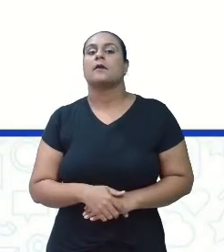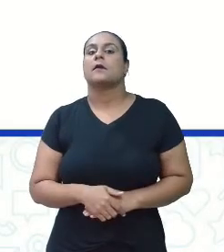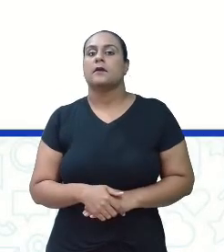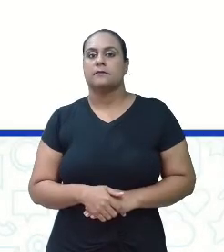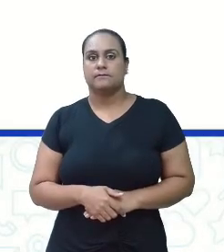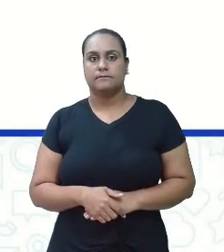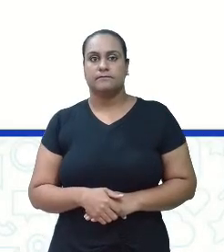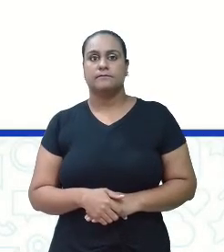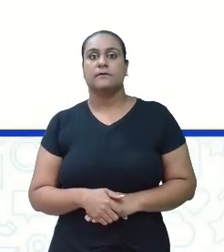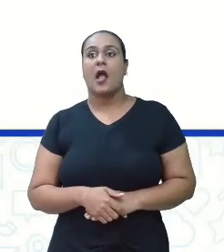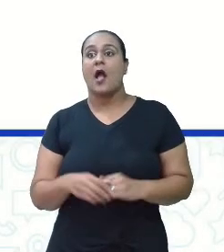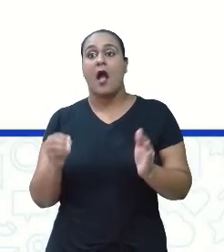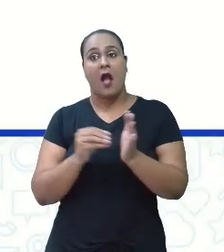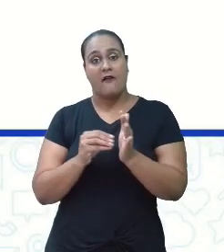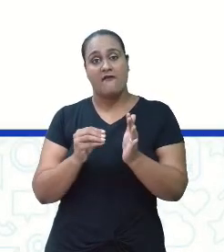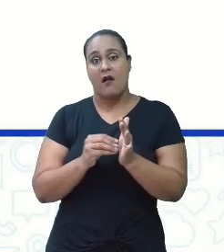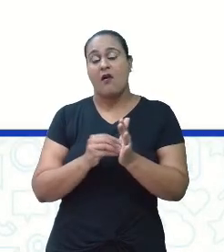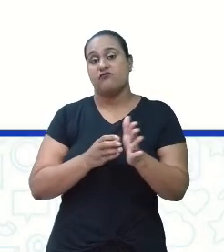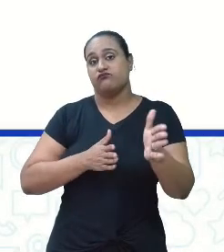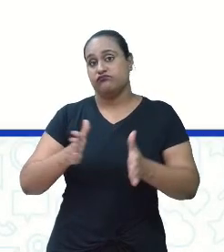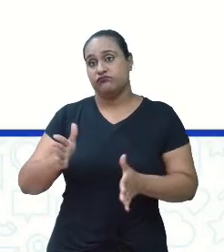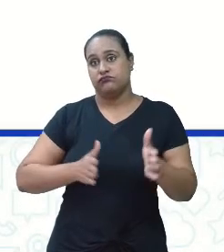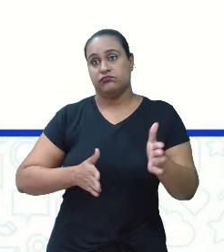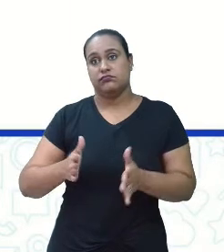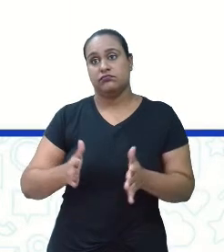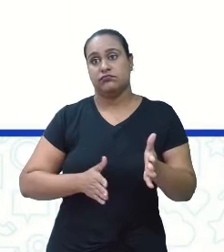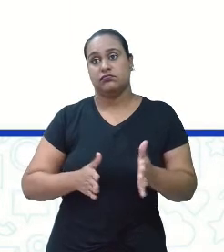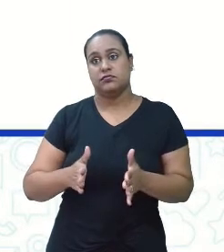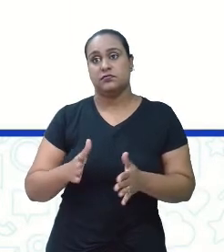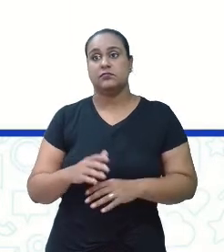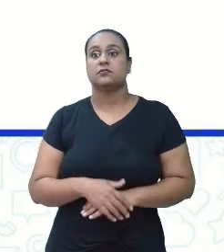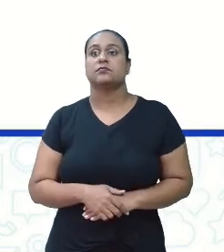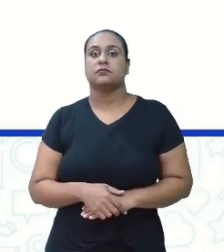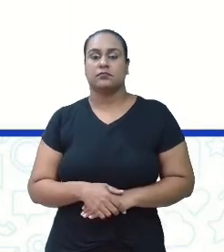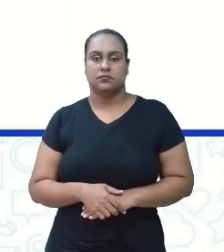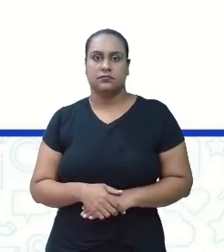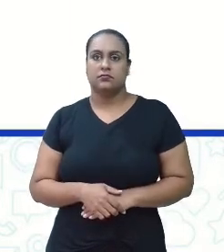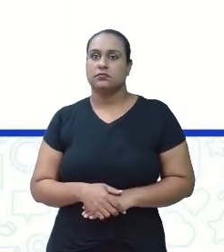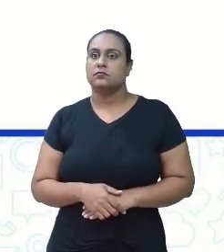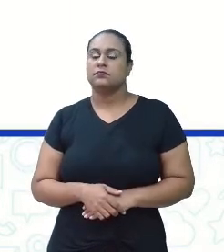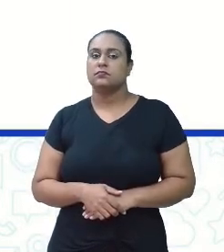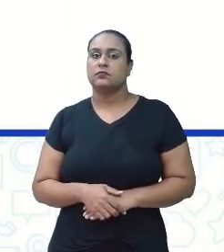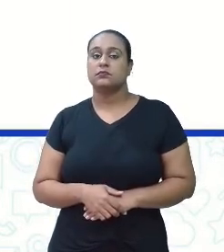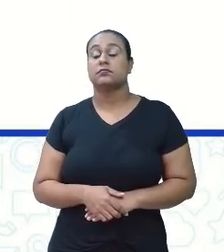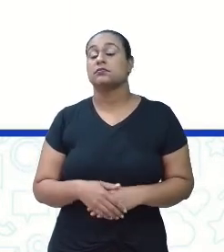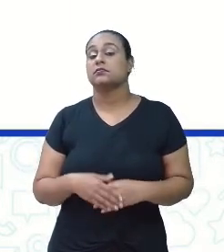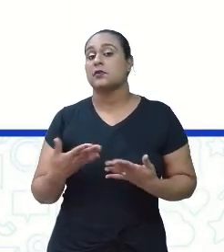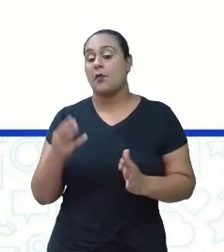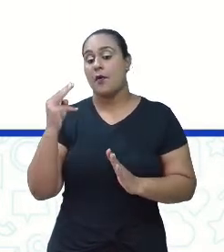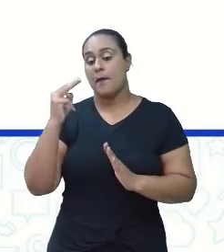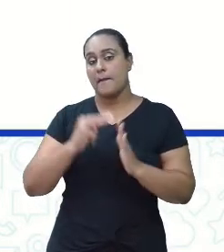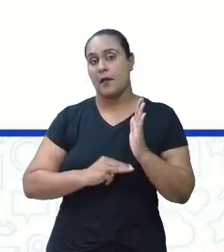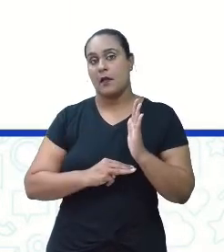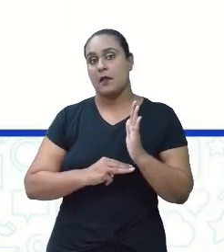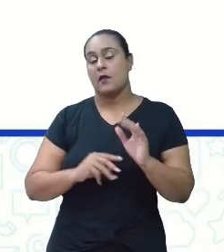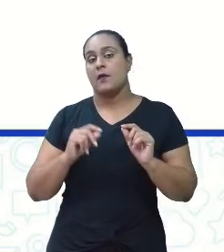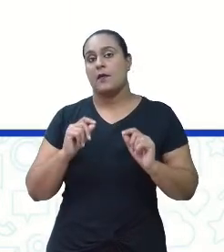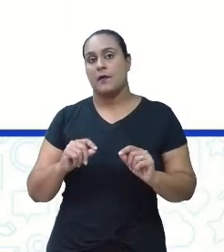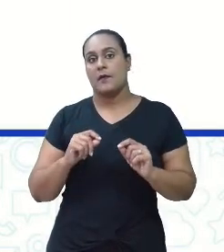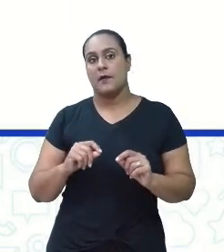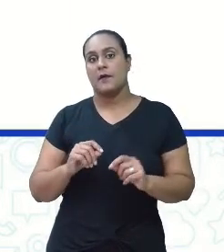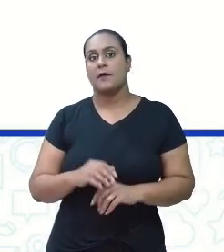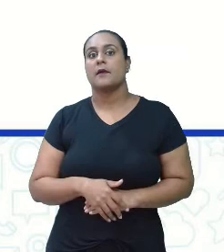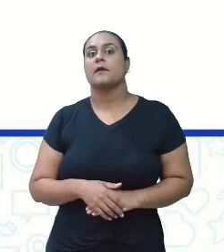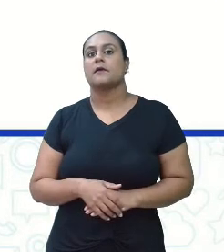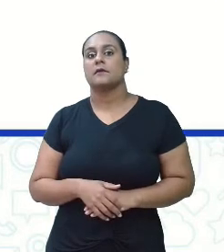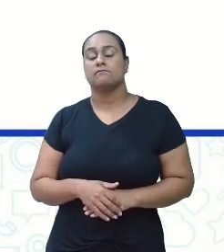primeiro, ou abstinência periódica. É o mesmo nome, tanto faz. Então, esses métodos, eles